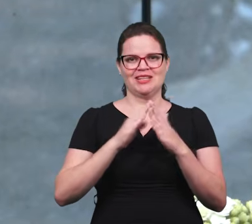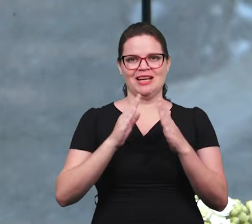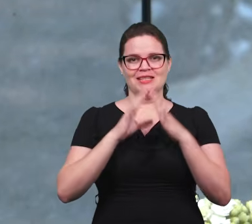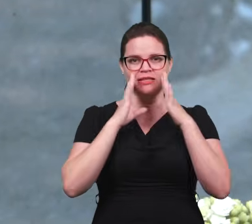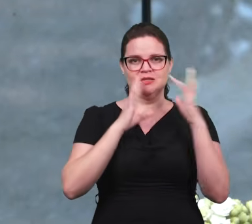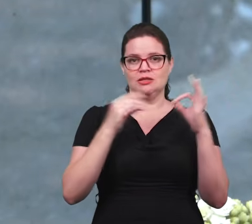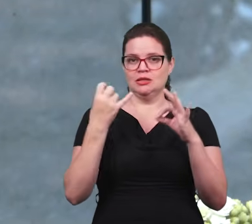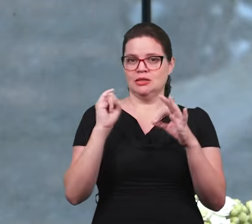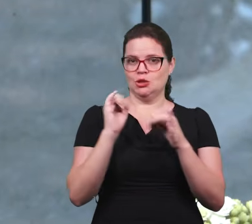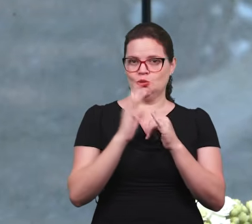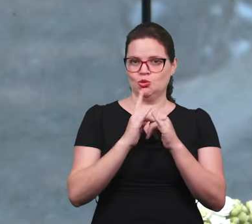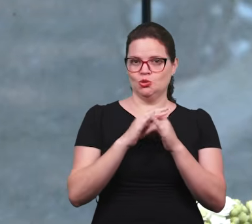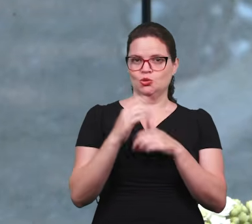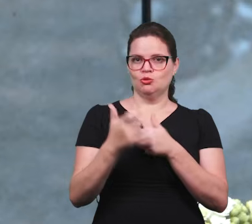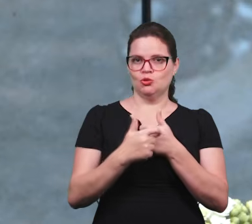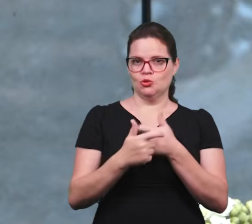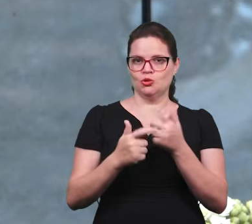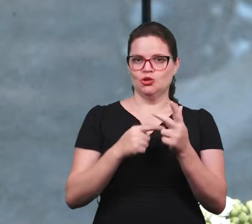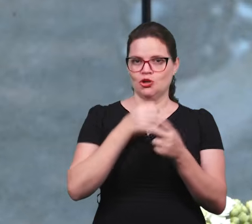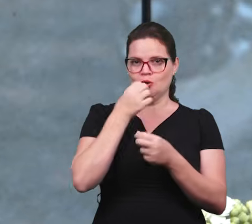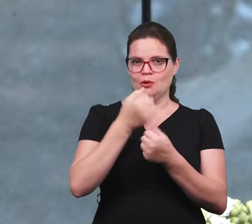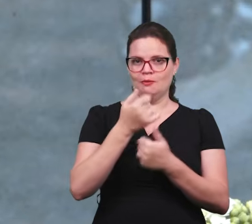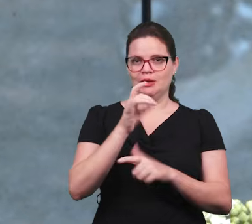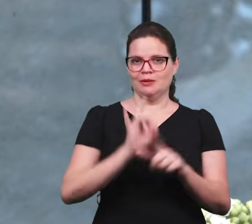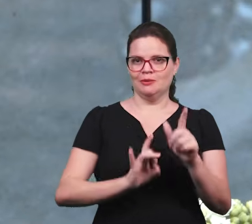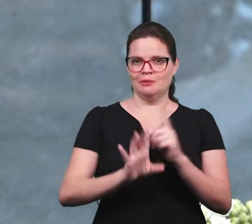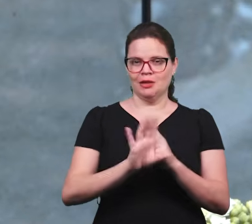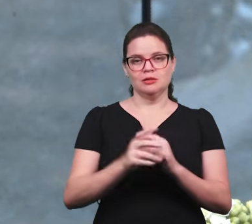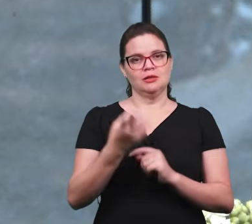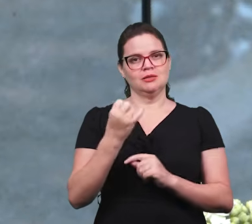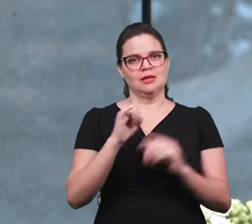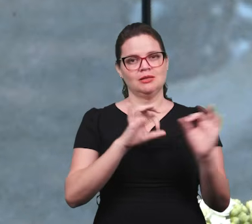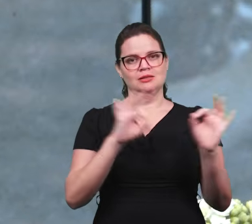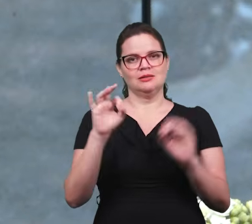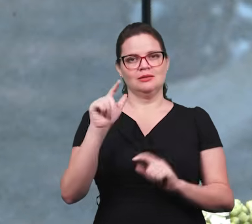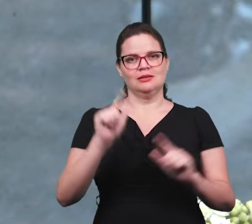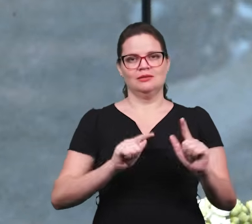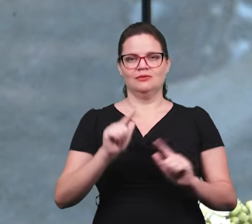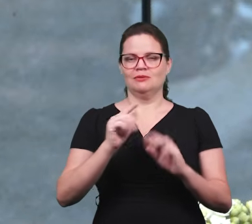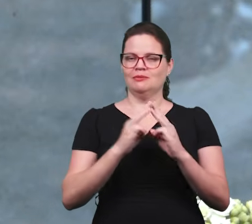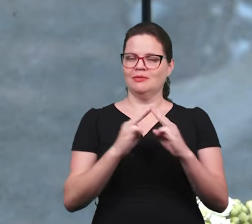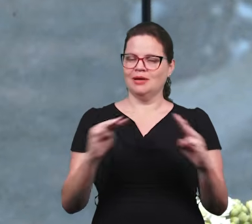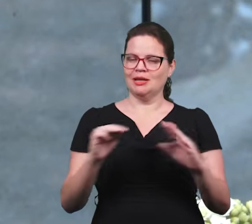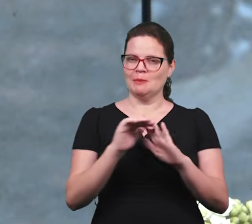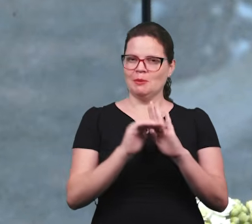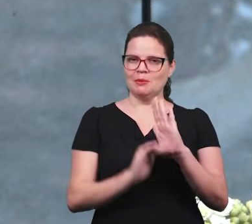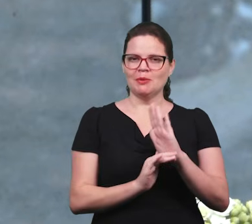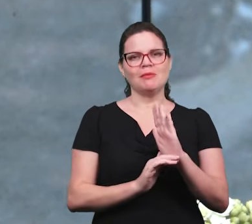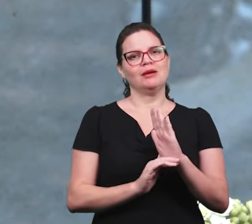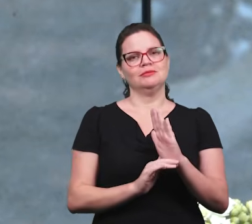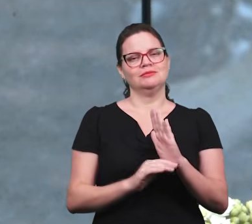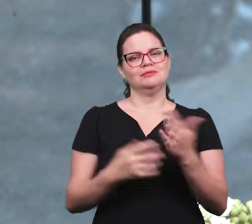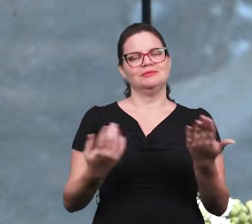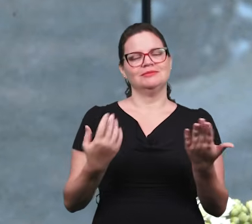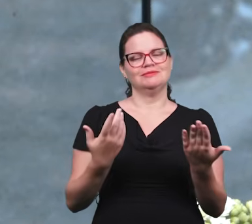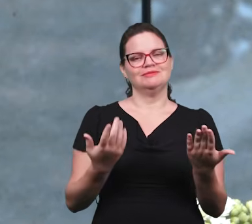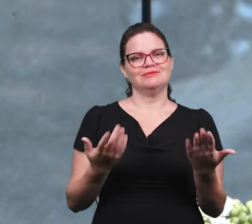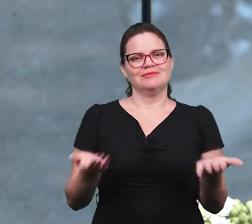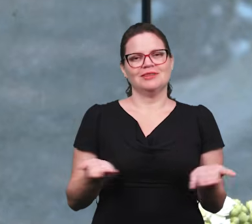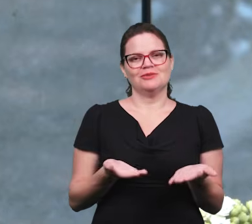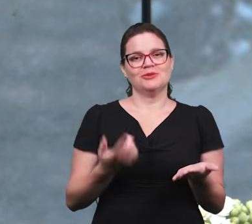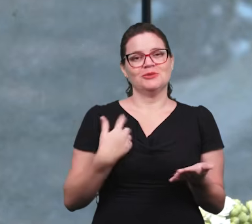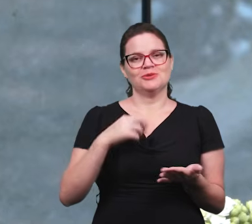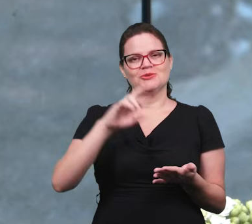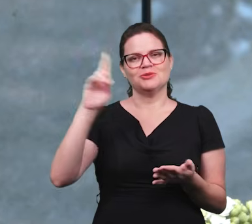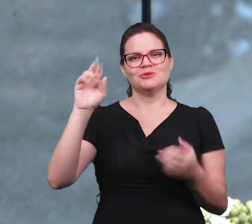está no YouTube, não esqueça de curtir, comentar e compartilhar. Se está assistindo pela programação TV Manaim, que